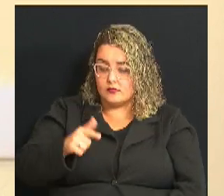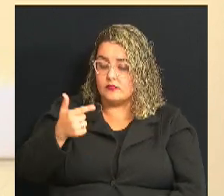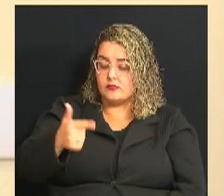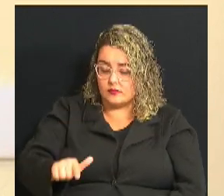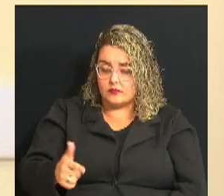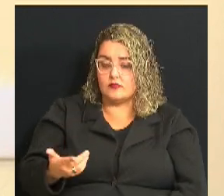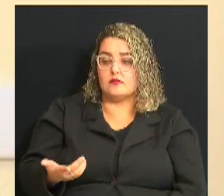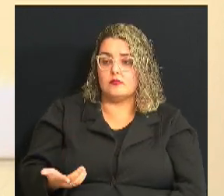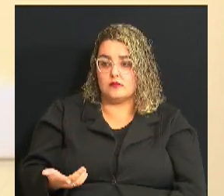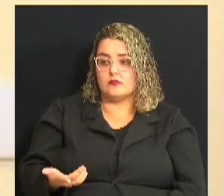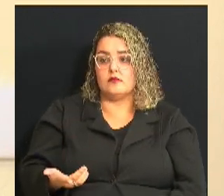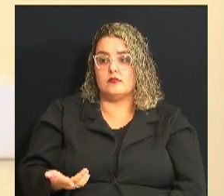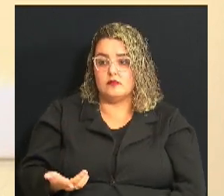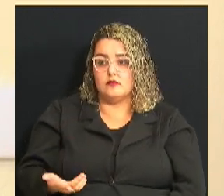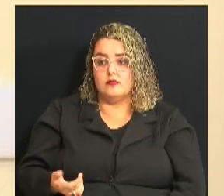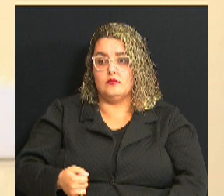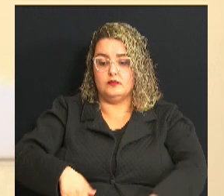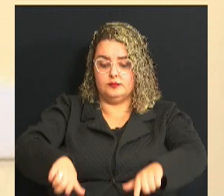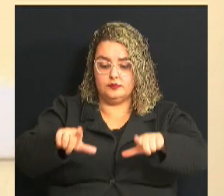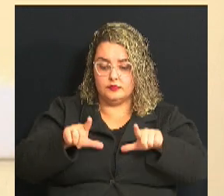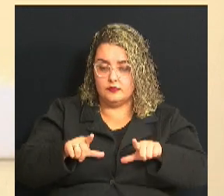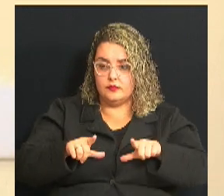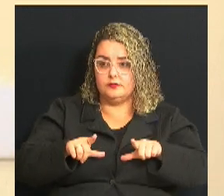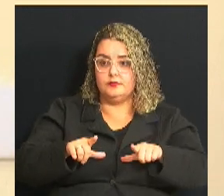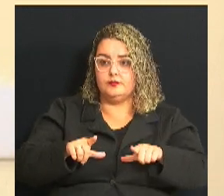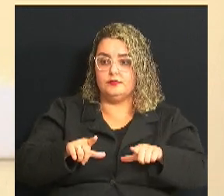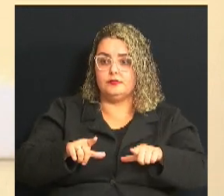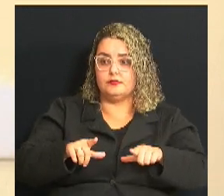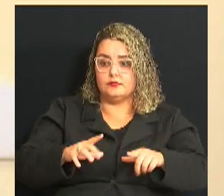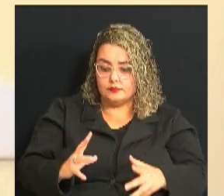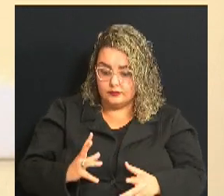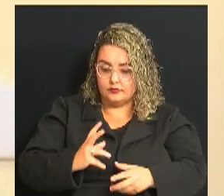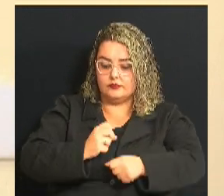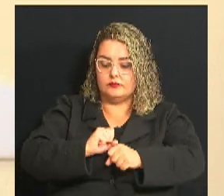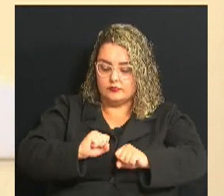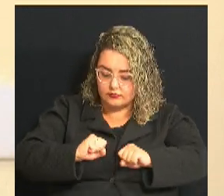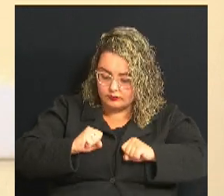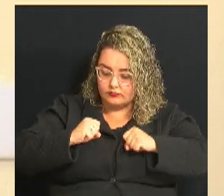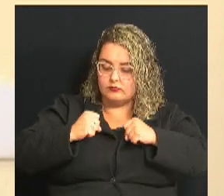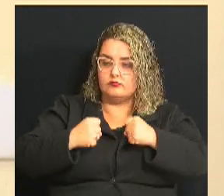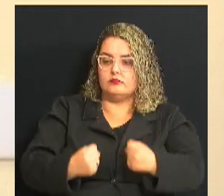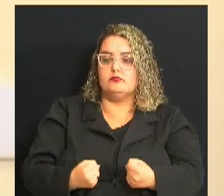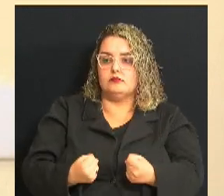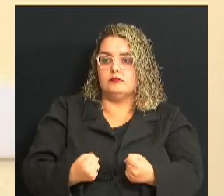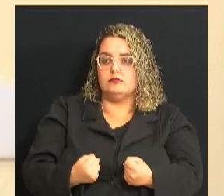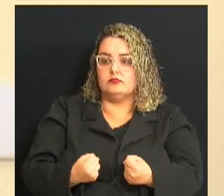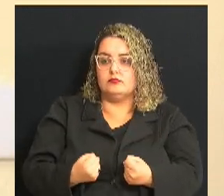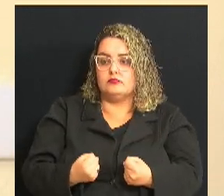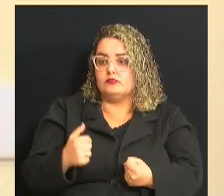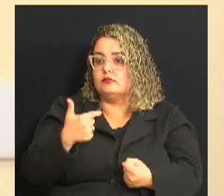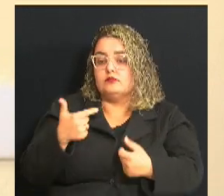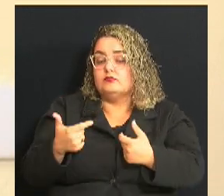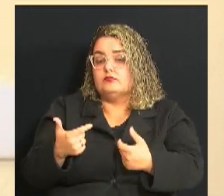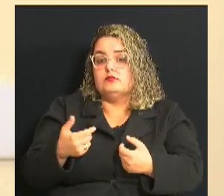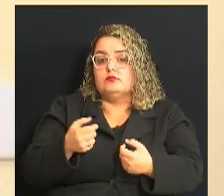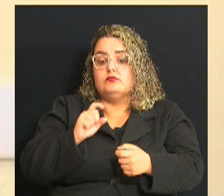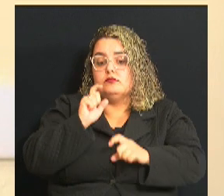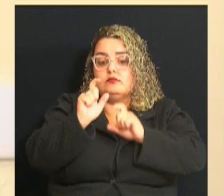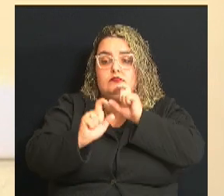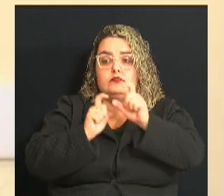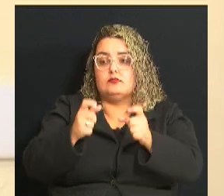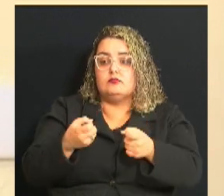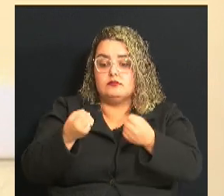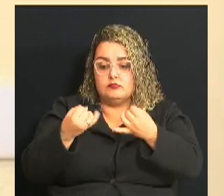esse título é só uma força e não tem nem palavras para dizer o